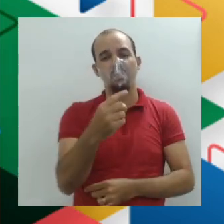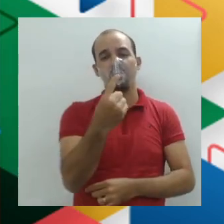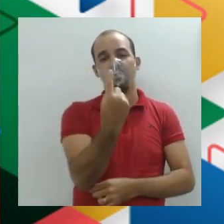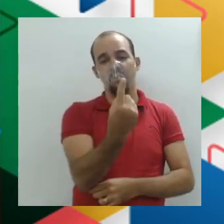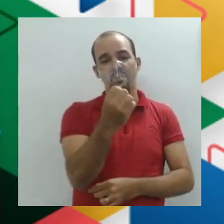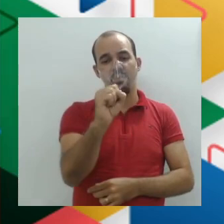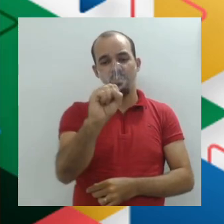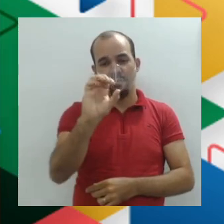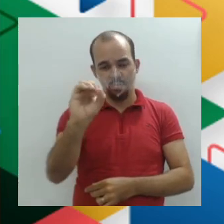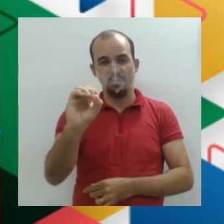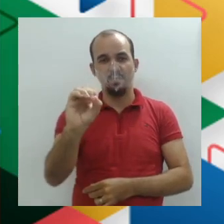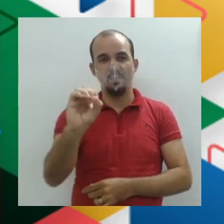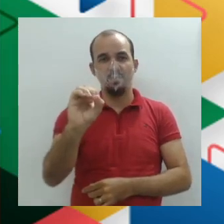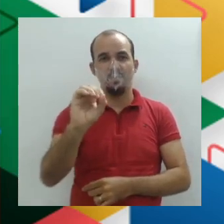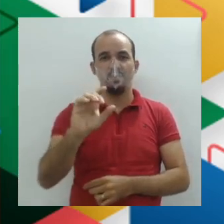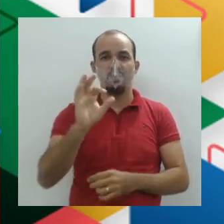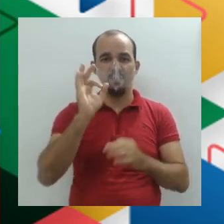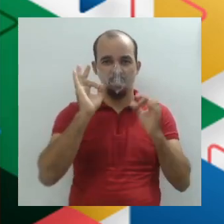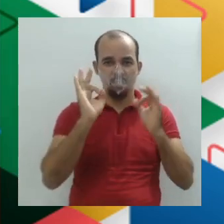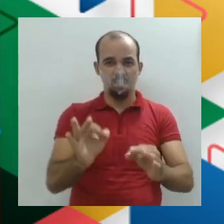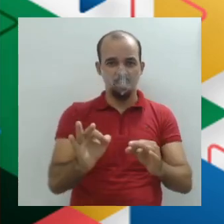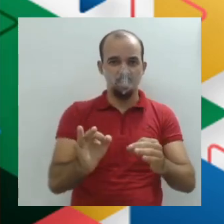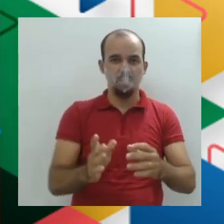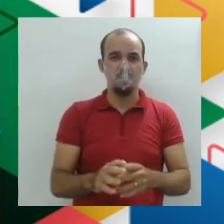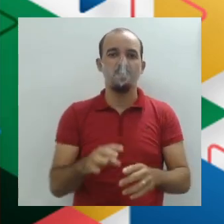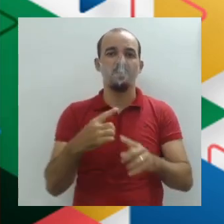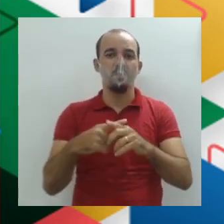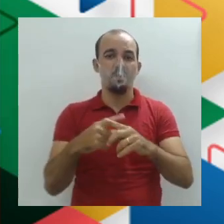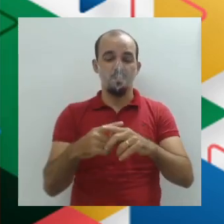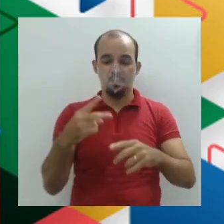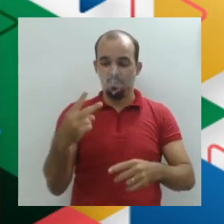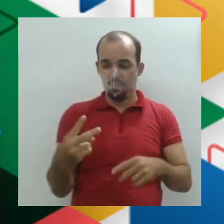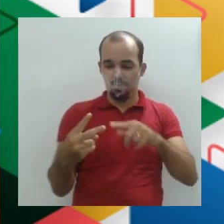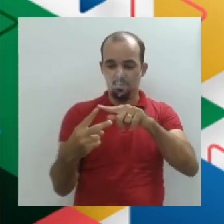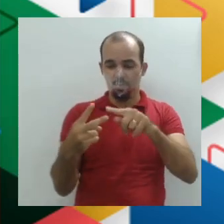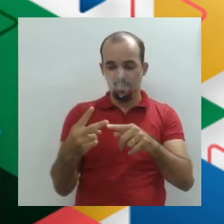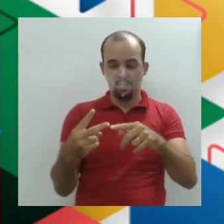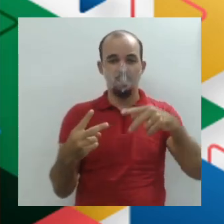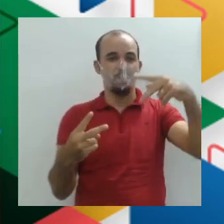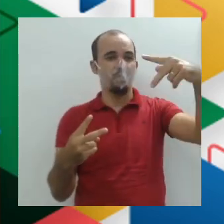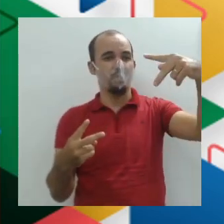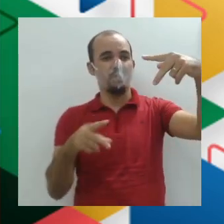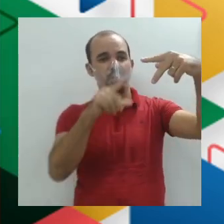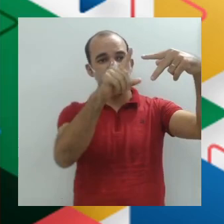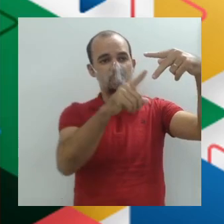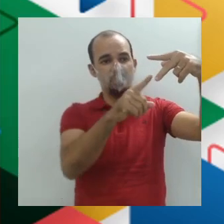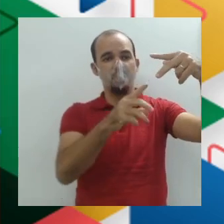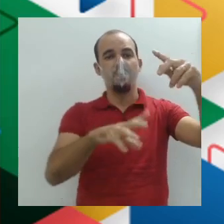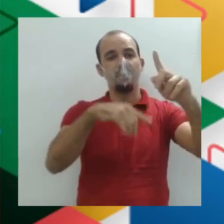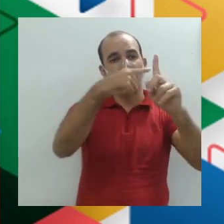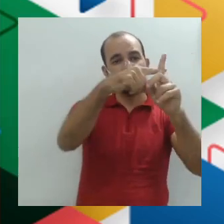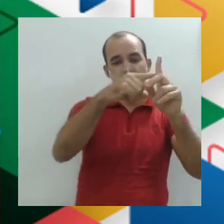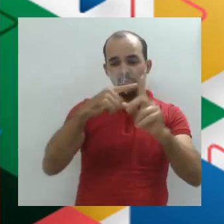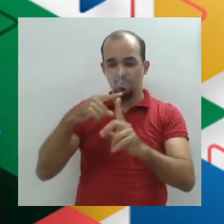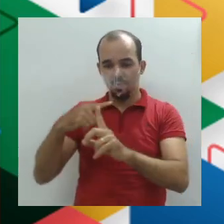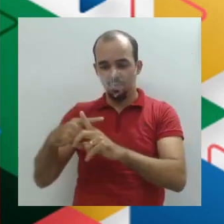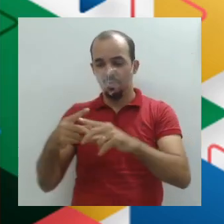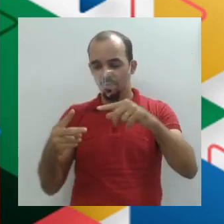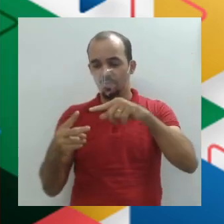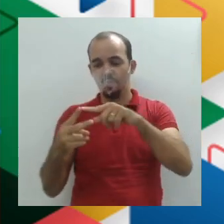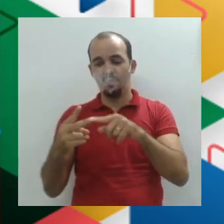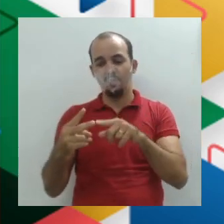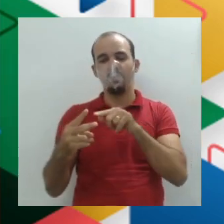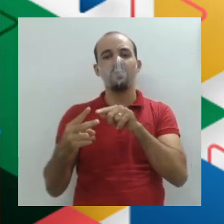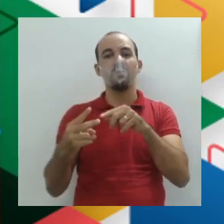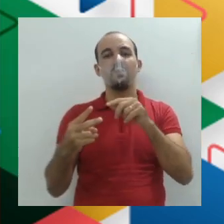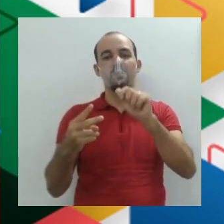isso acontecer, galera, dois ângulos somados, o resultado da soma dá 90 graus, eu digo que esses ângulos são complementares,